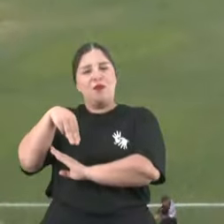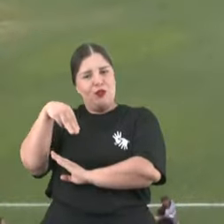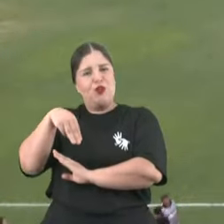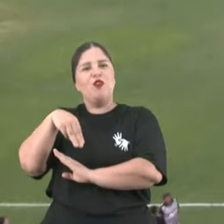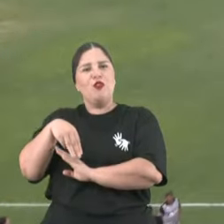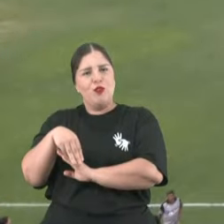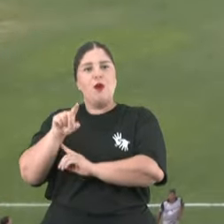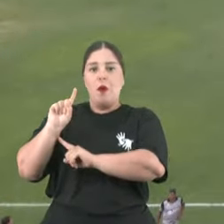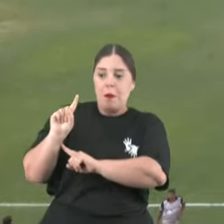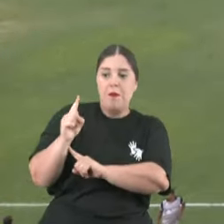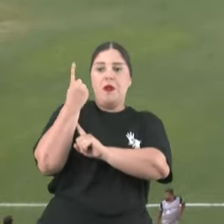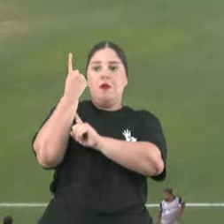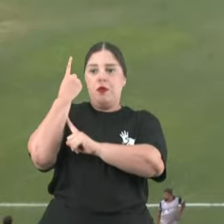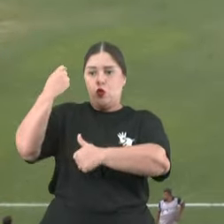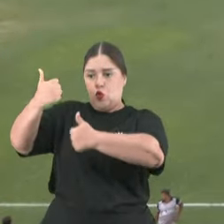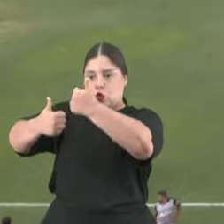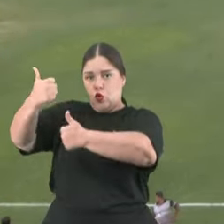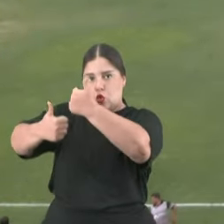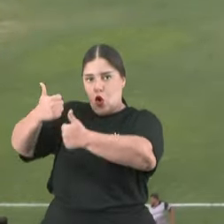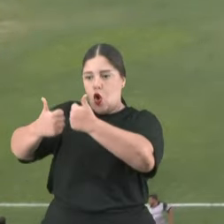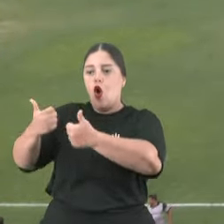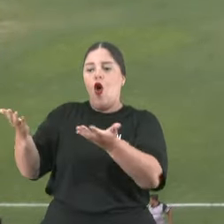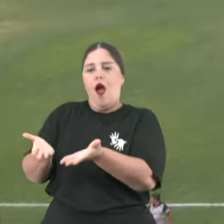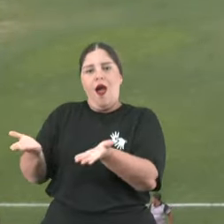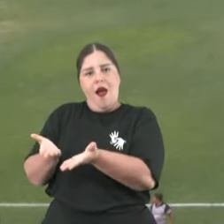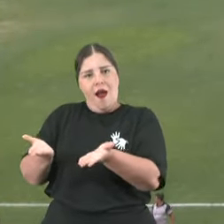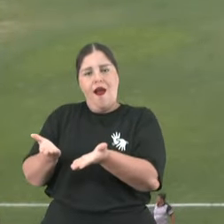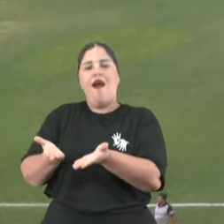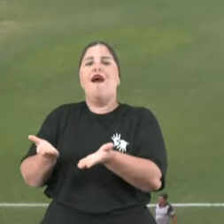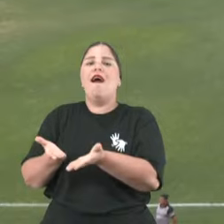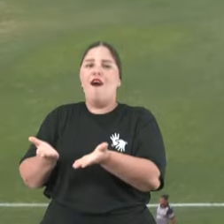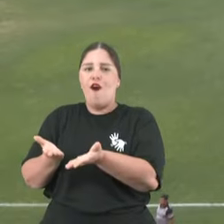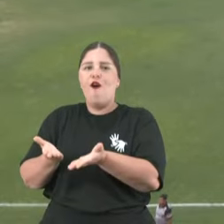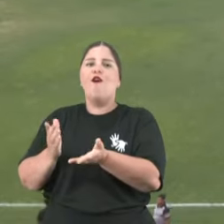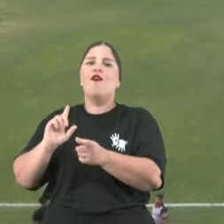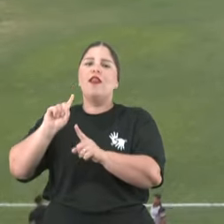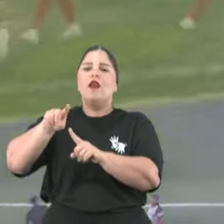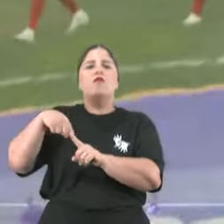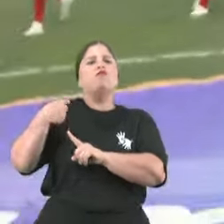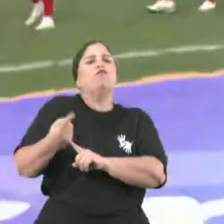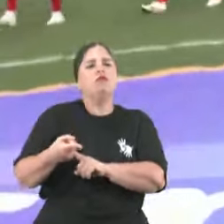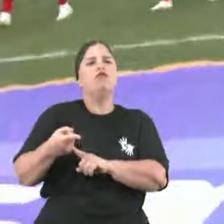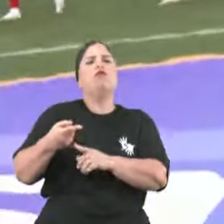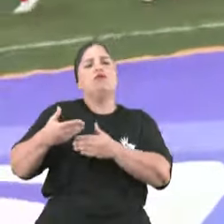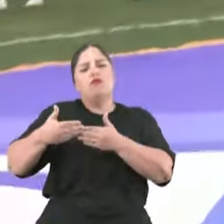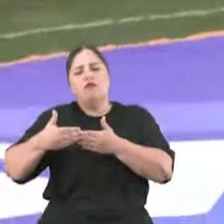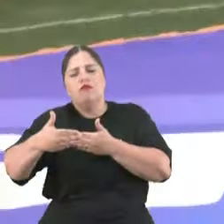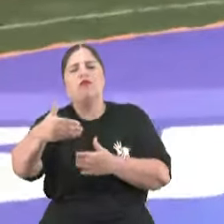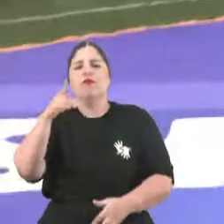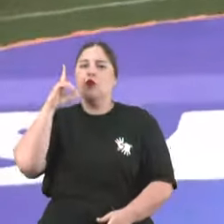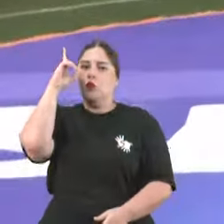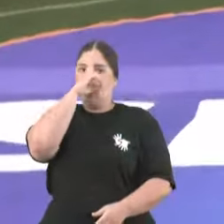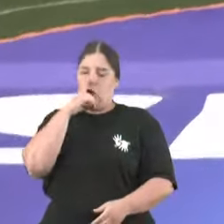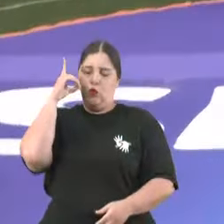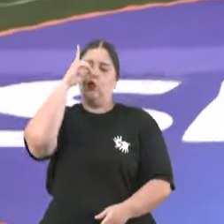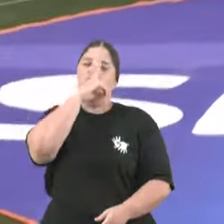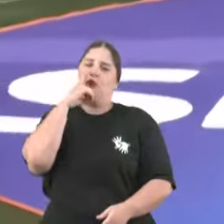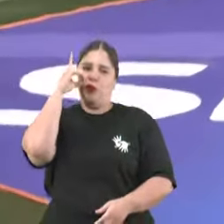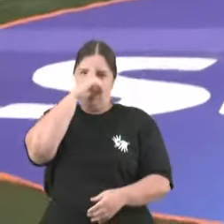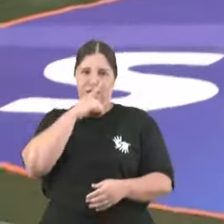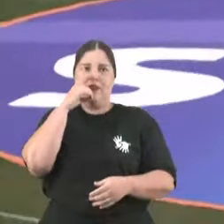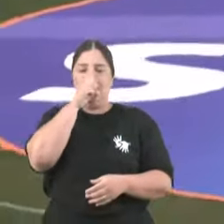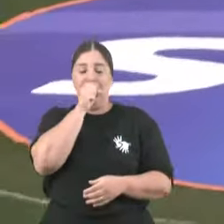só agora, o segundo jogo só acontece no próximo sábado. Ah, meu amigo, muita coisa ainda